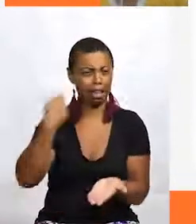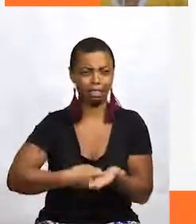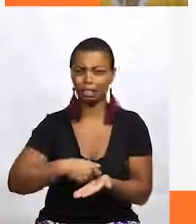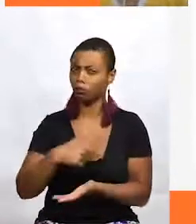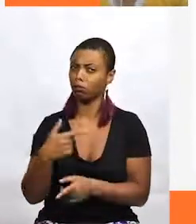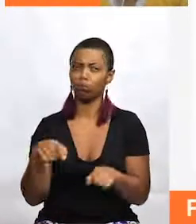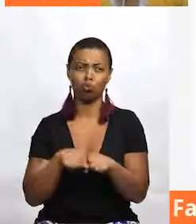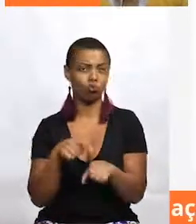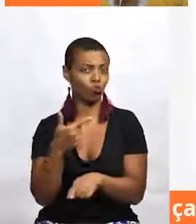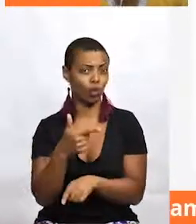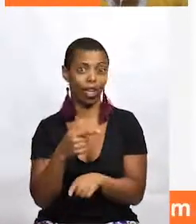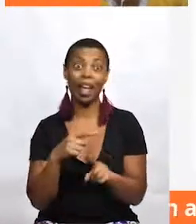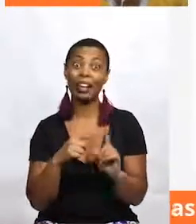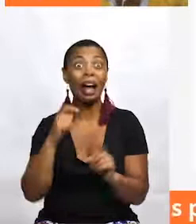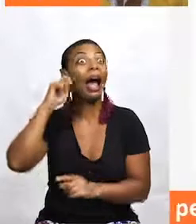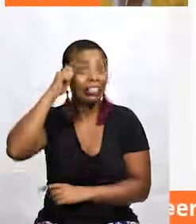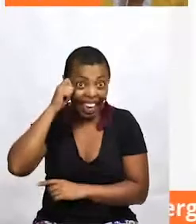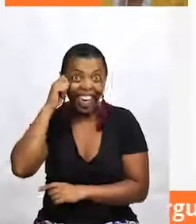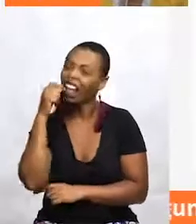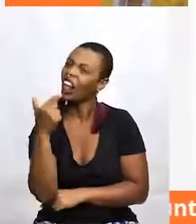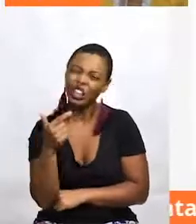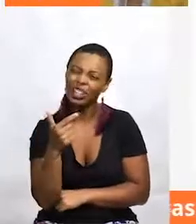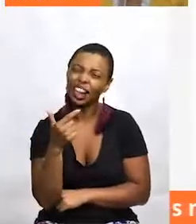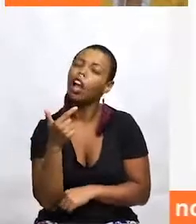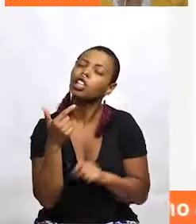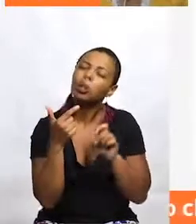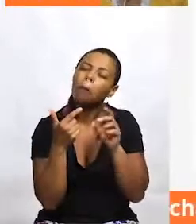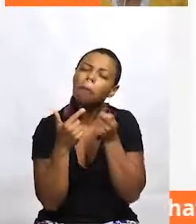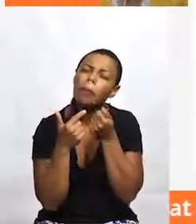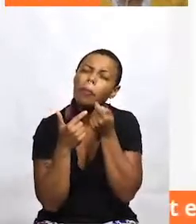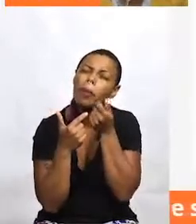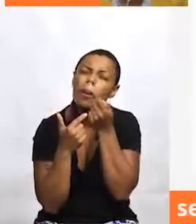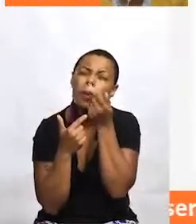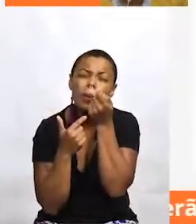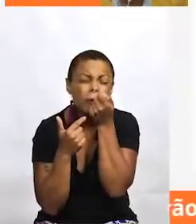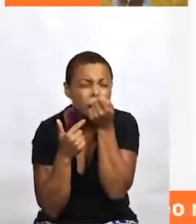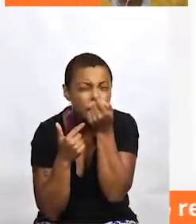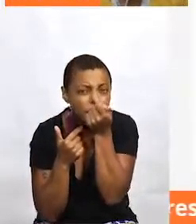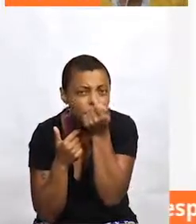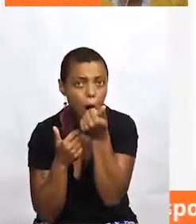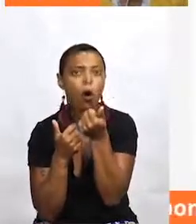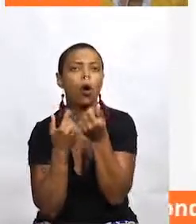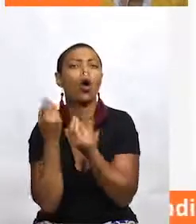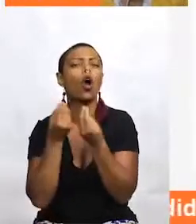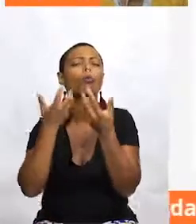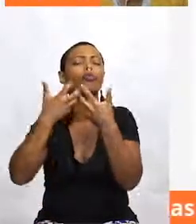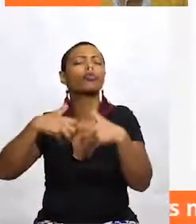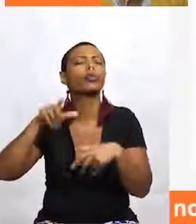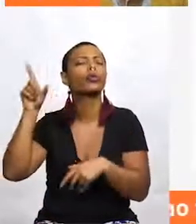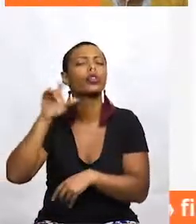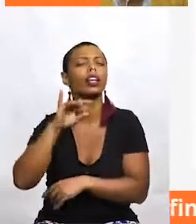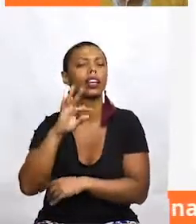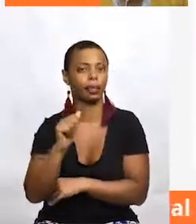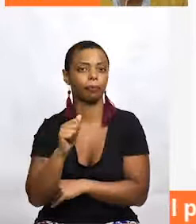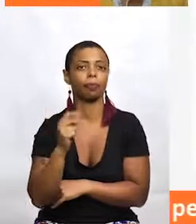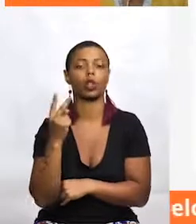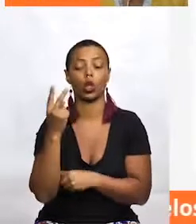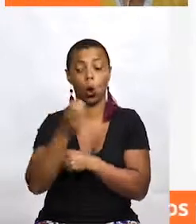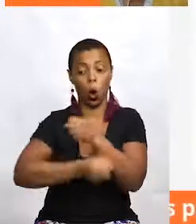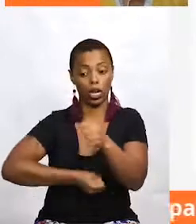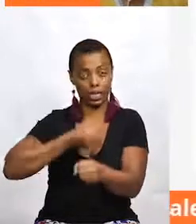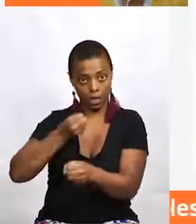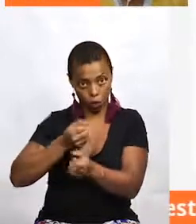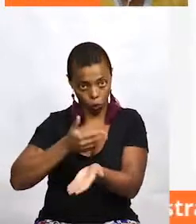preto. Ou muito pouquinho. Bom, como é que funcionam as coisas no ITA? Nos dois primeiros